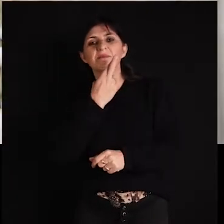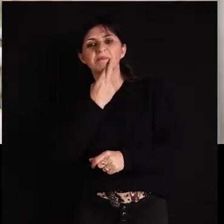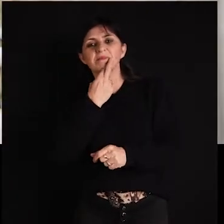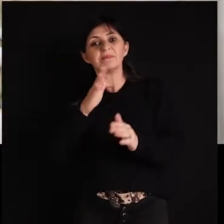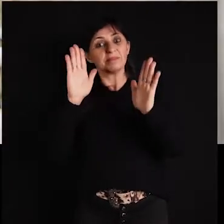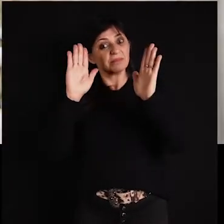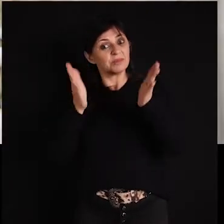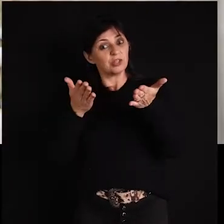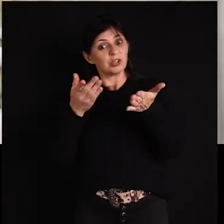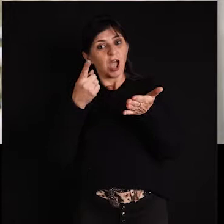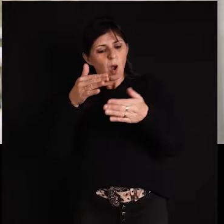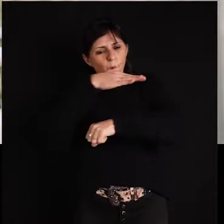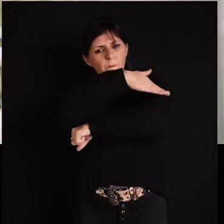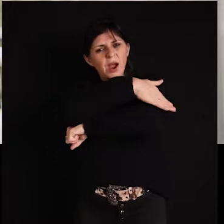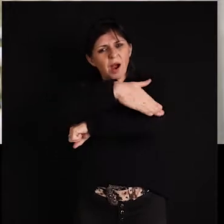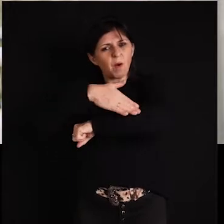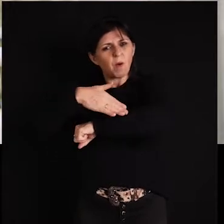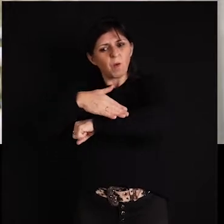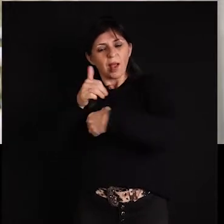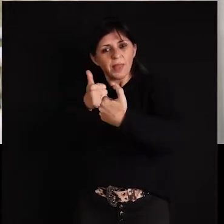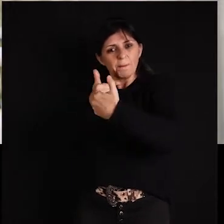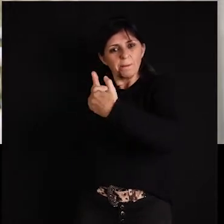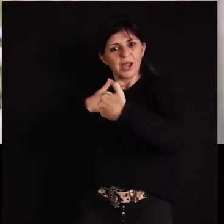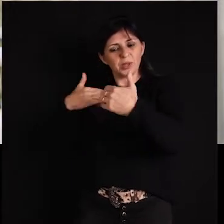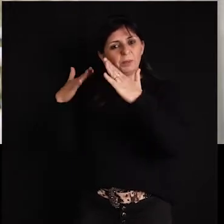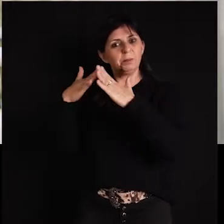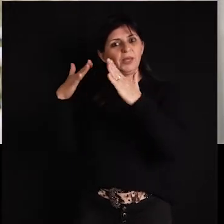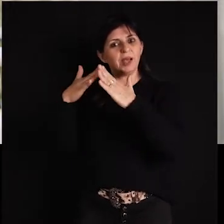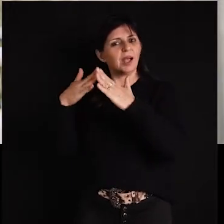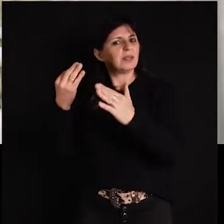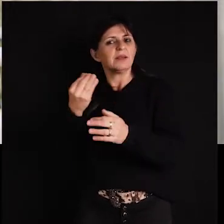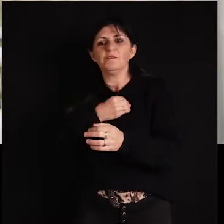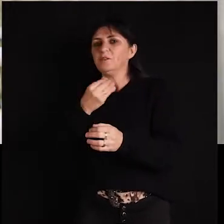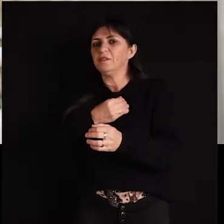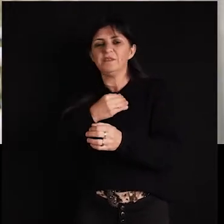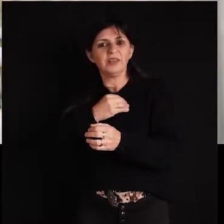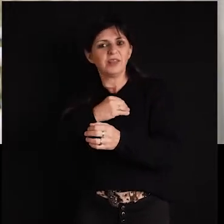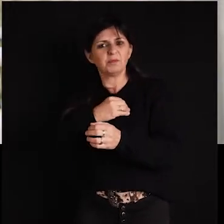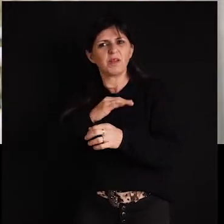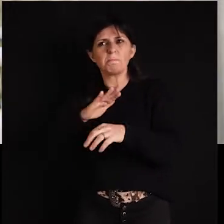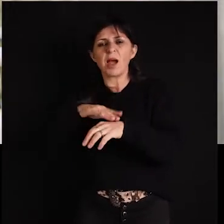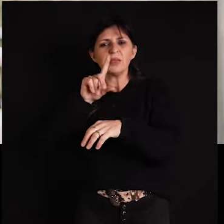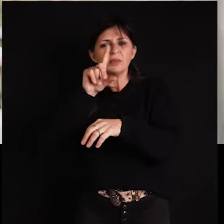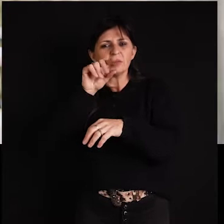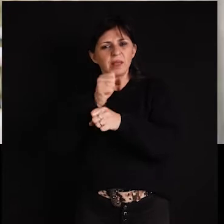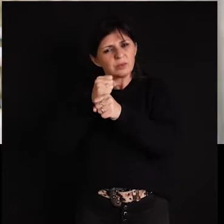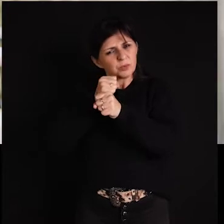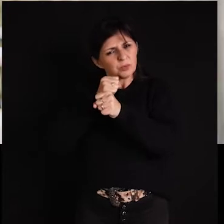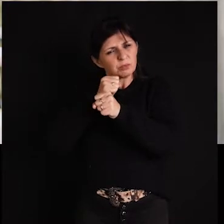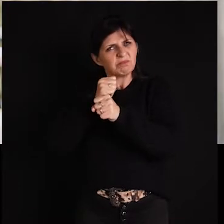que ficava uma quadra da casa onde eu morava. Tu vê, passou-se mais de 10 anos, né? Porque eu morei